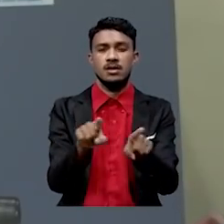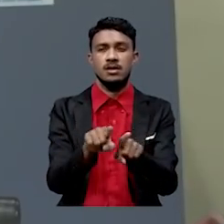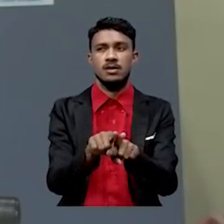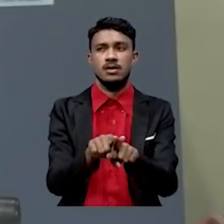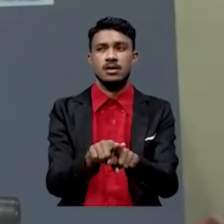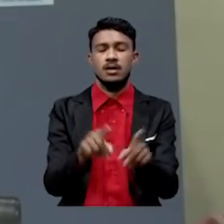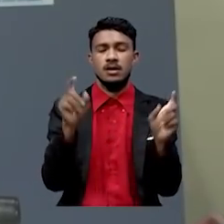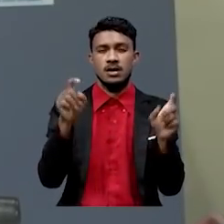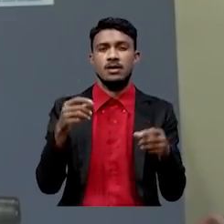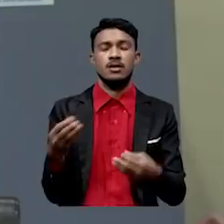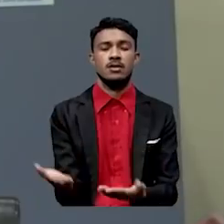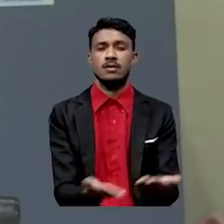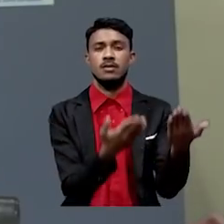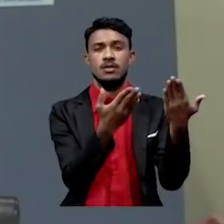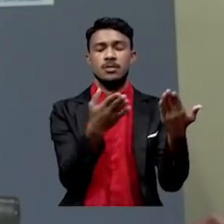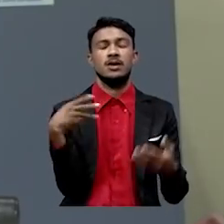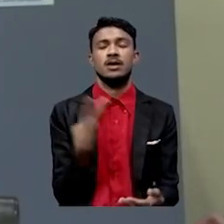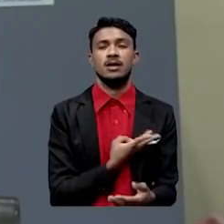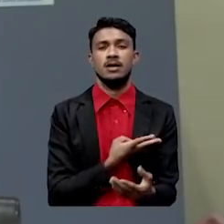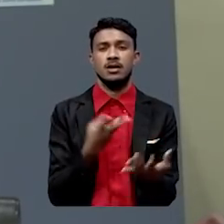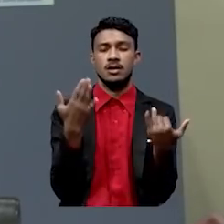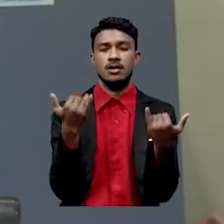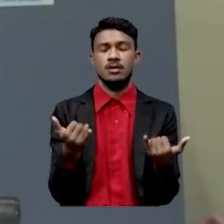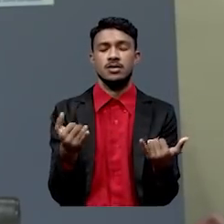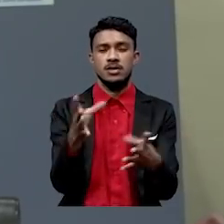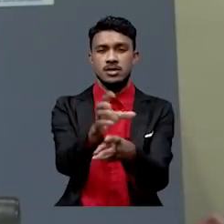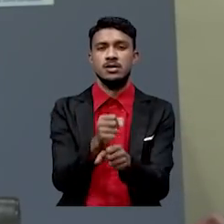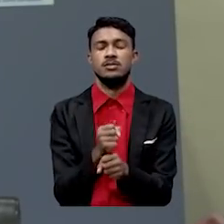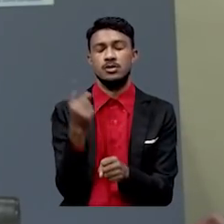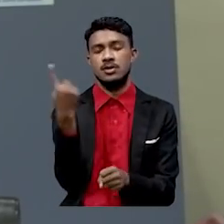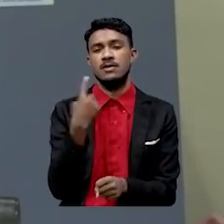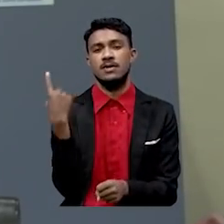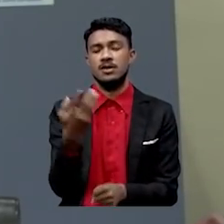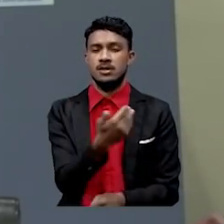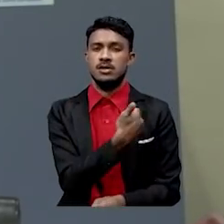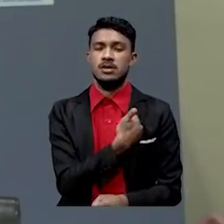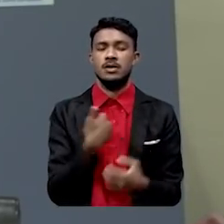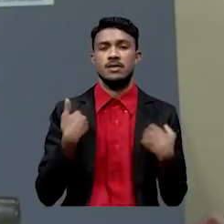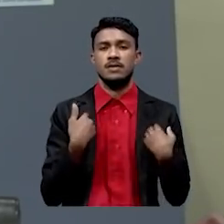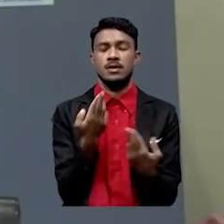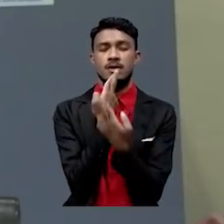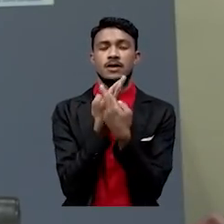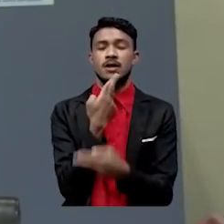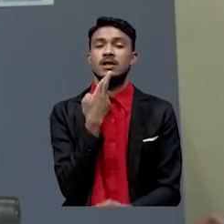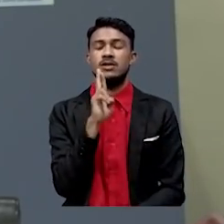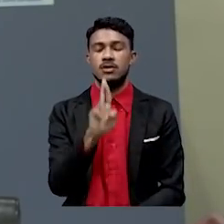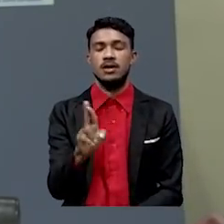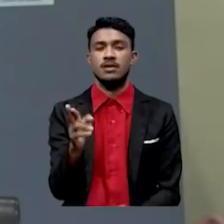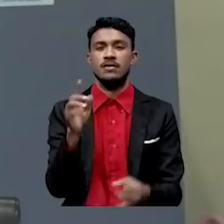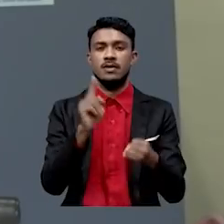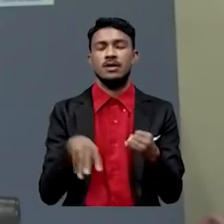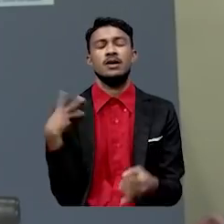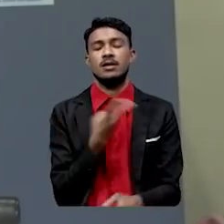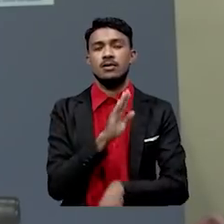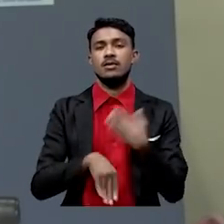sim, submete até on. Agora ita ita os neta nos jurídicos será próxima ela de será o que é o resultado final, ita hoto torres, kata kita